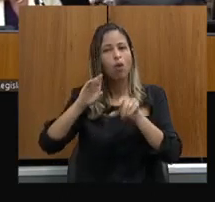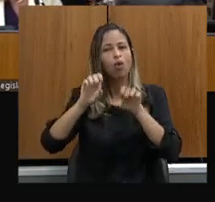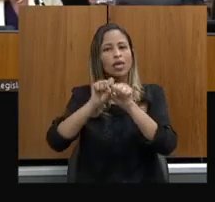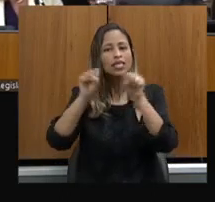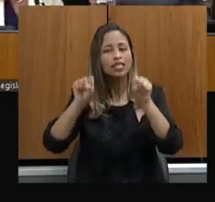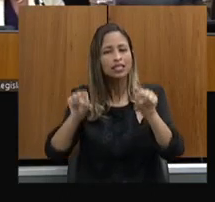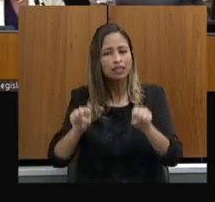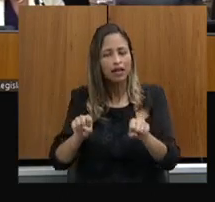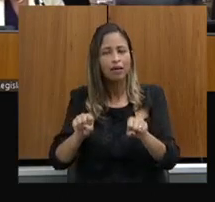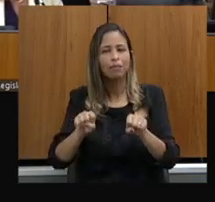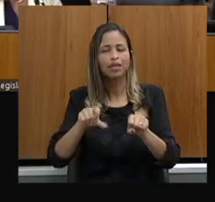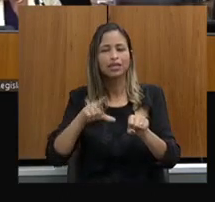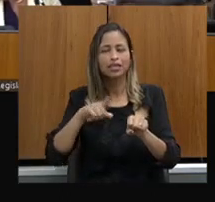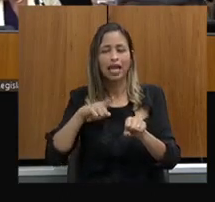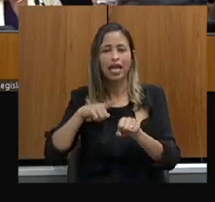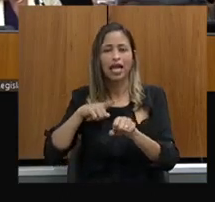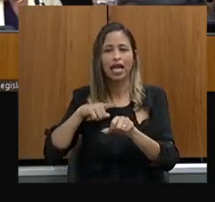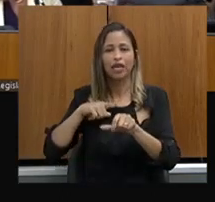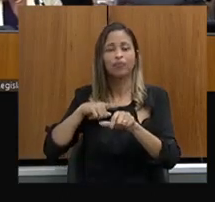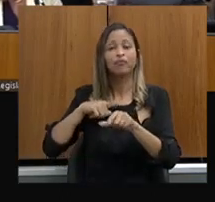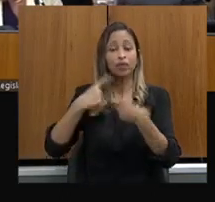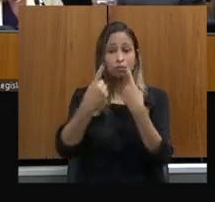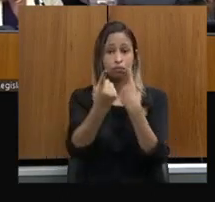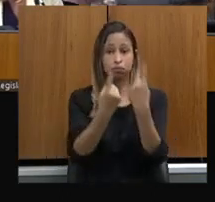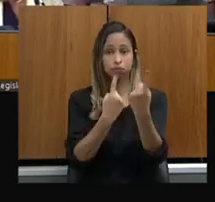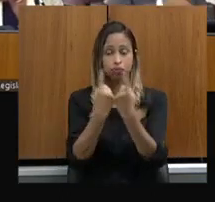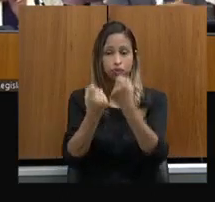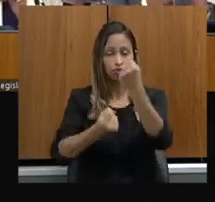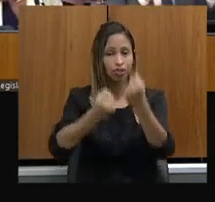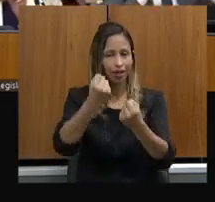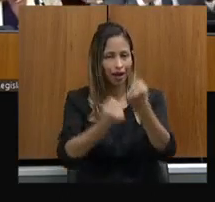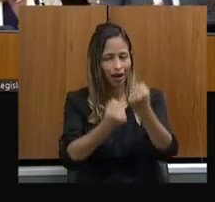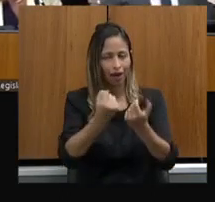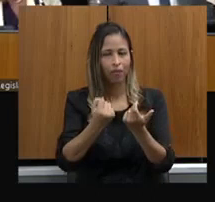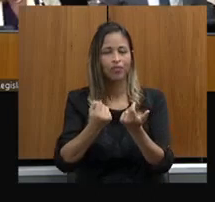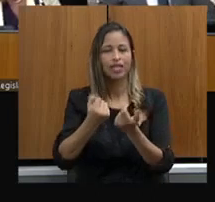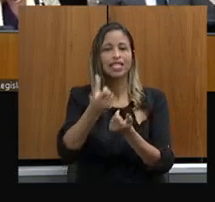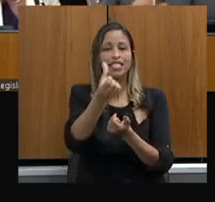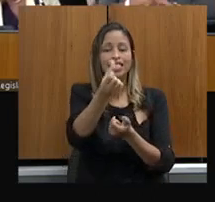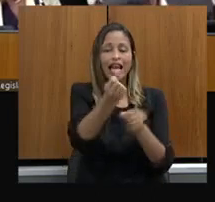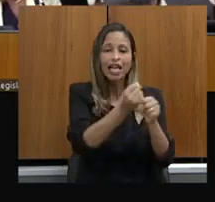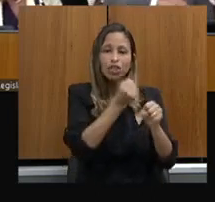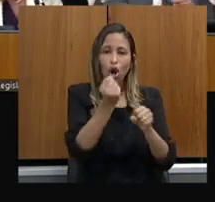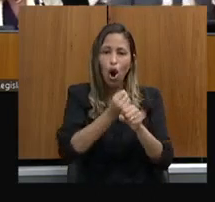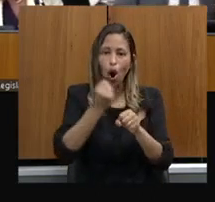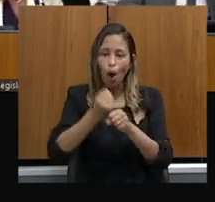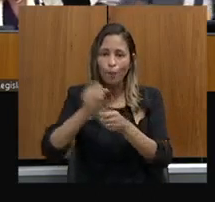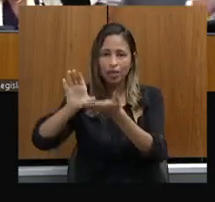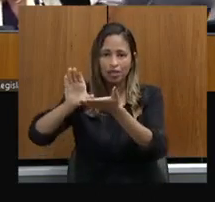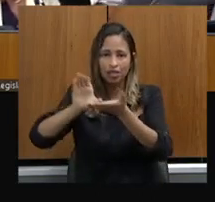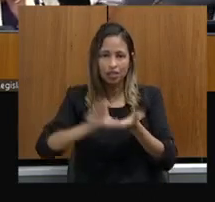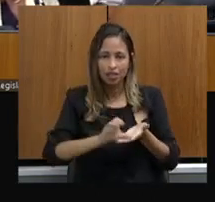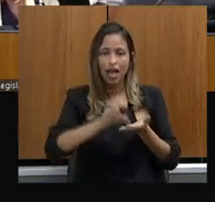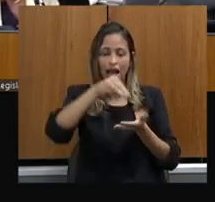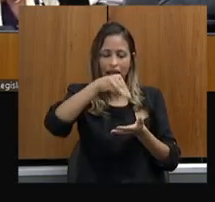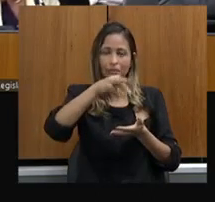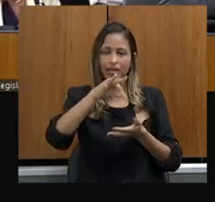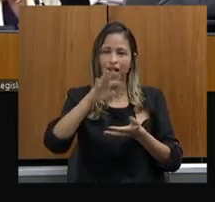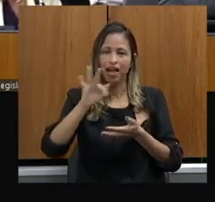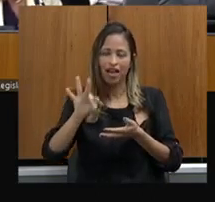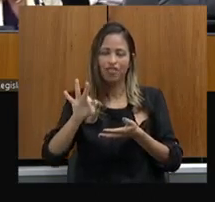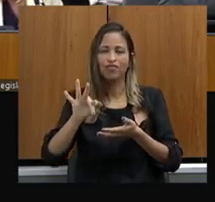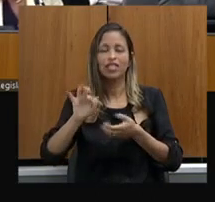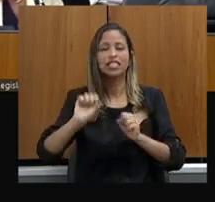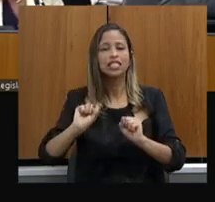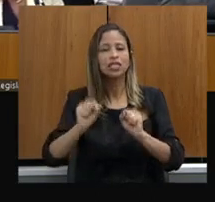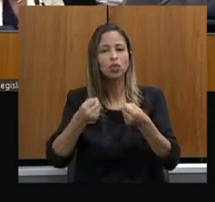na melhoria do sistemas do departamento de trânsito a finalização de seis obras que foram financiadas pelo BNDES nas áreas